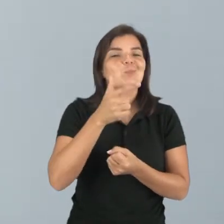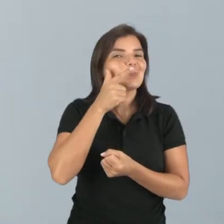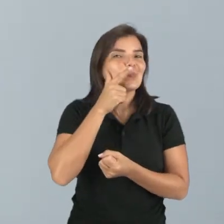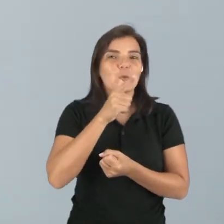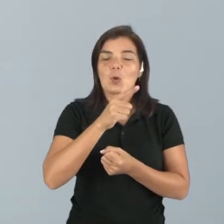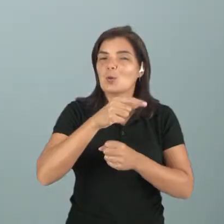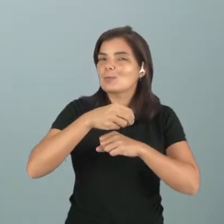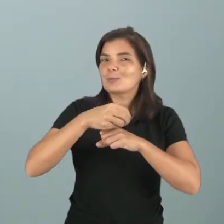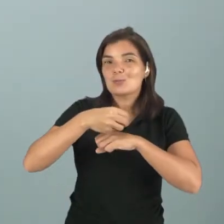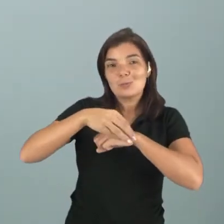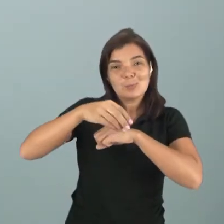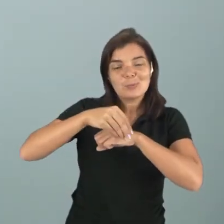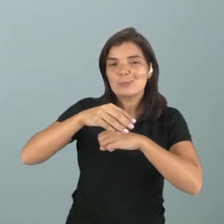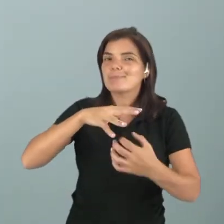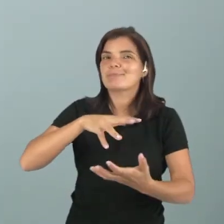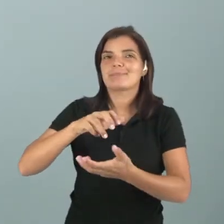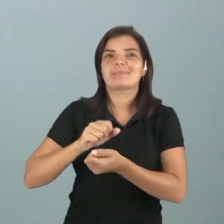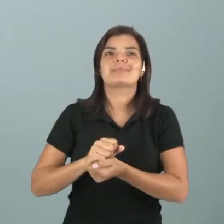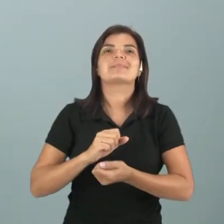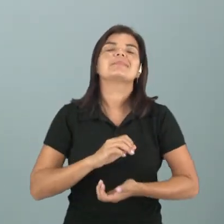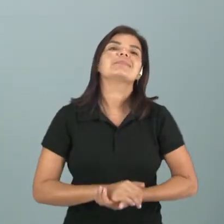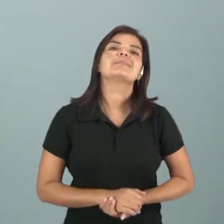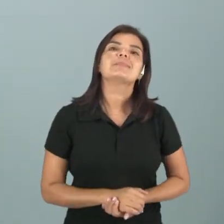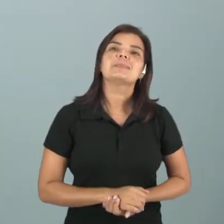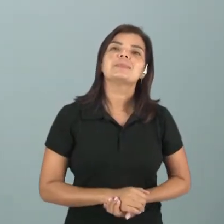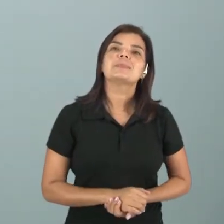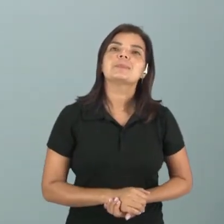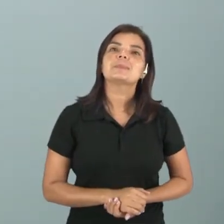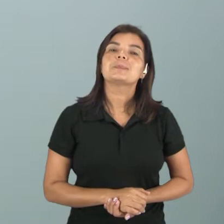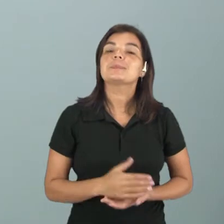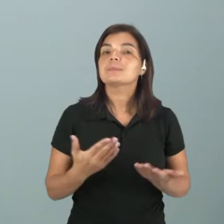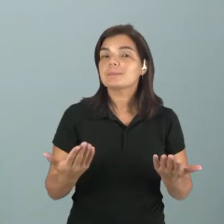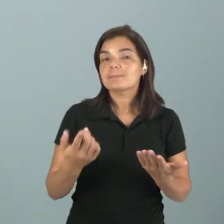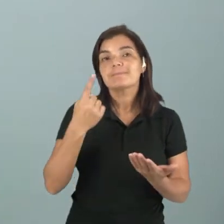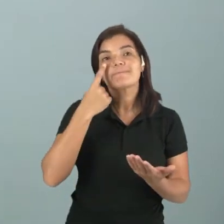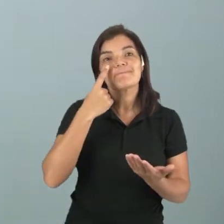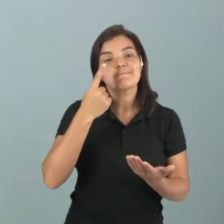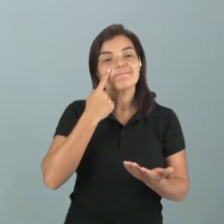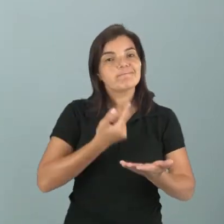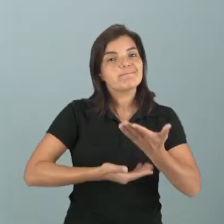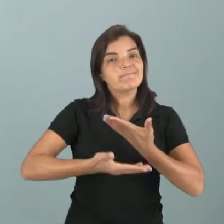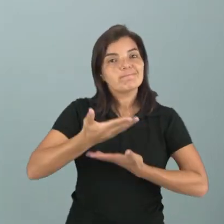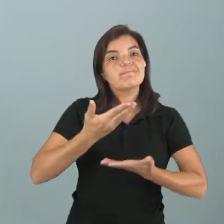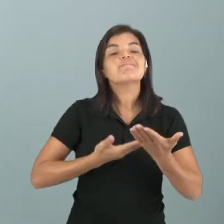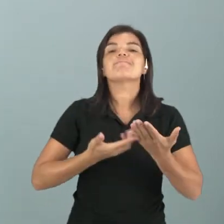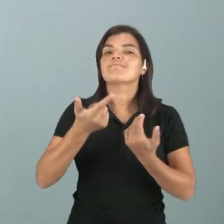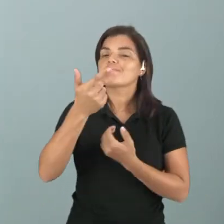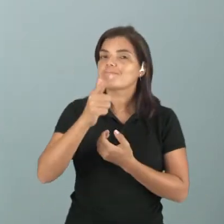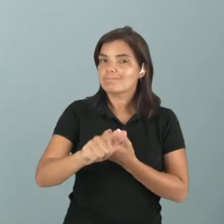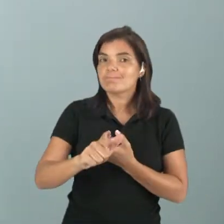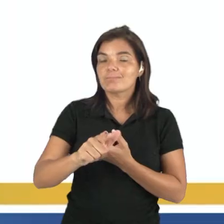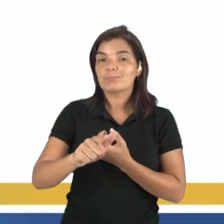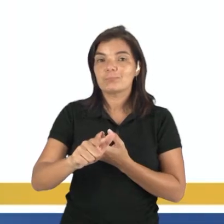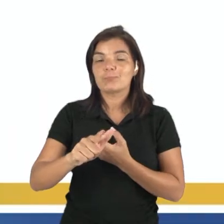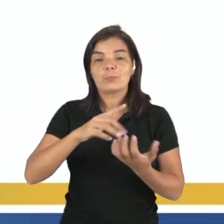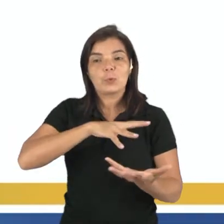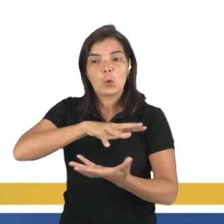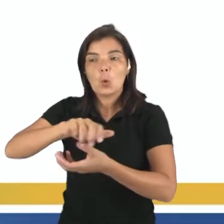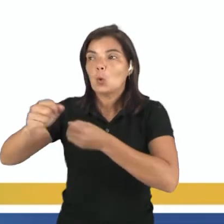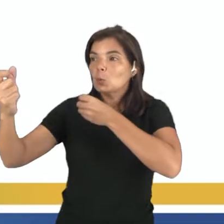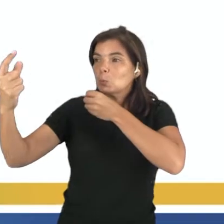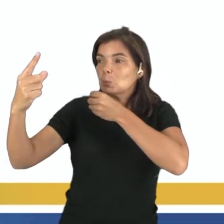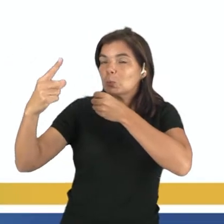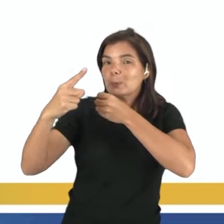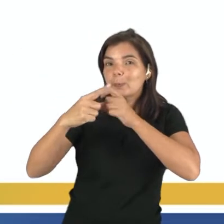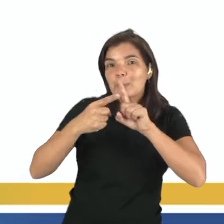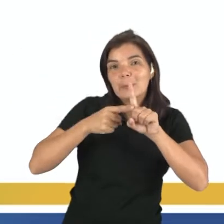conseguir enviar de volta para a superfície. E aqui a gente tem a relação aí, mais uma vez, do efeito estufa e do aquecimento